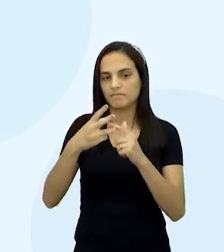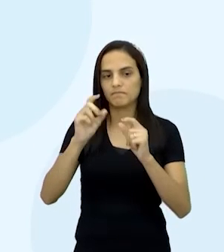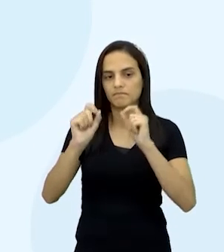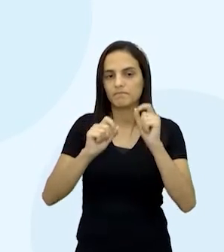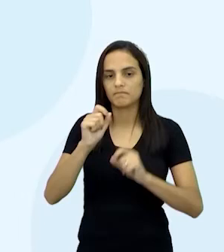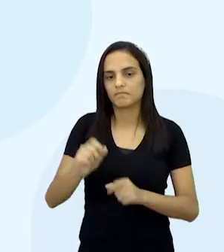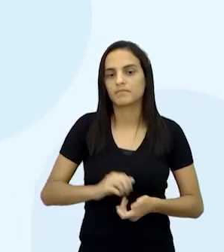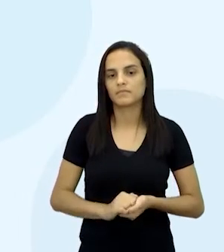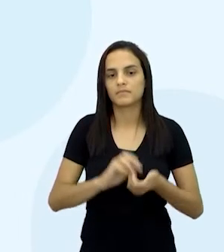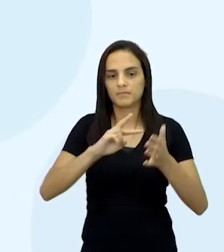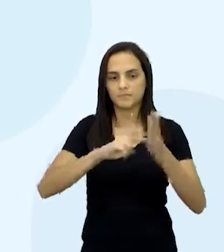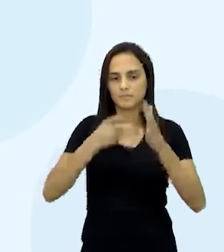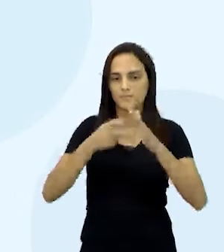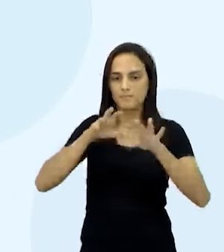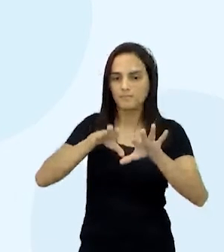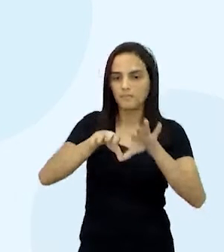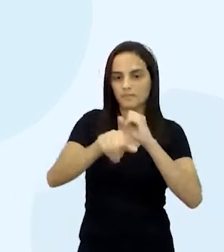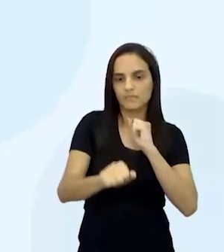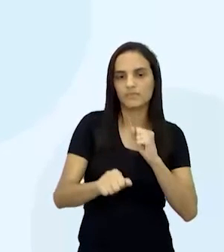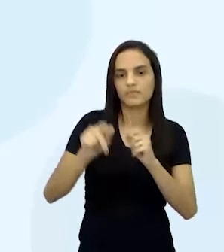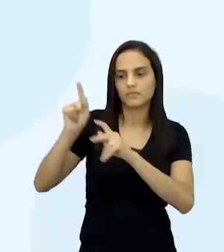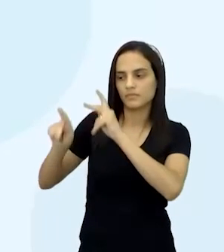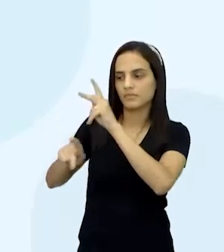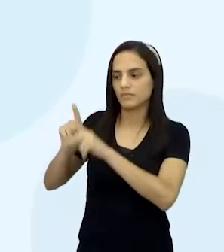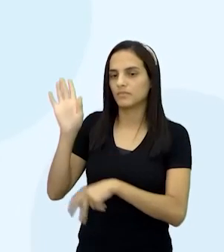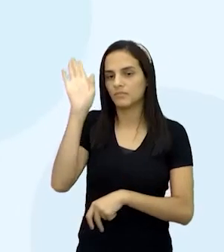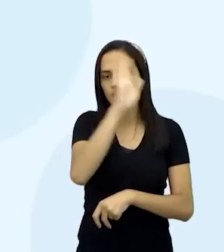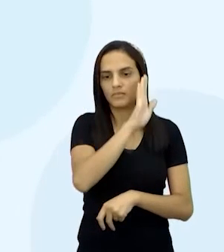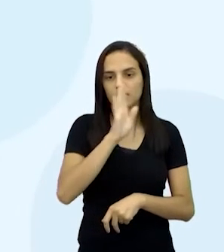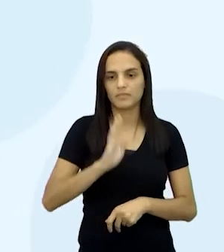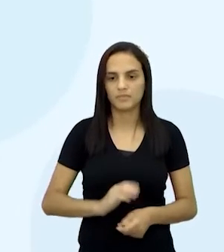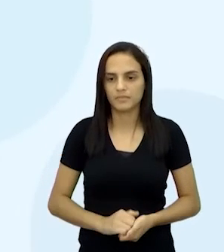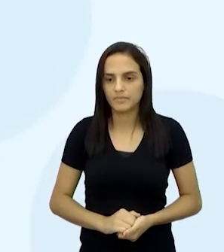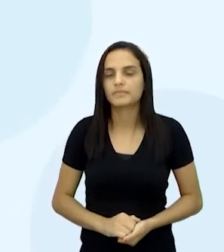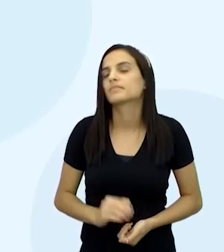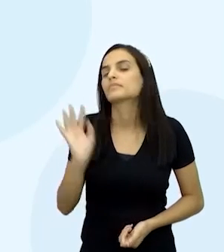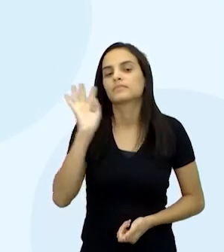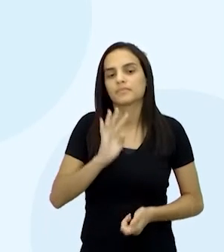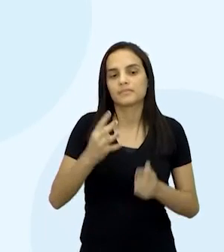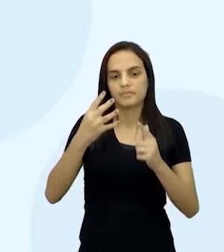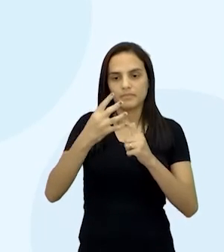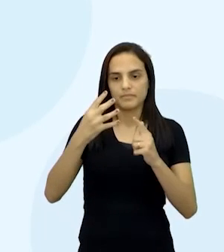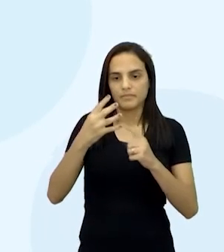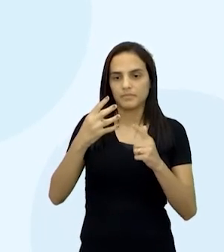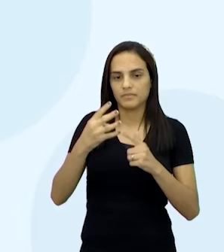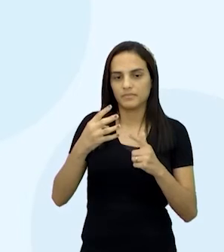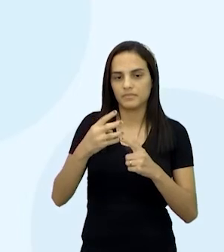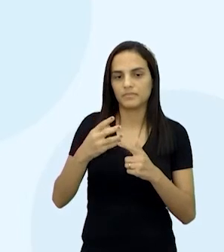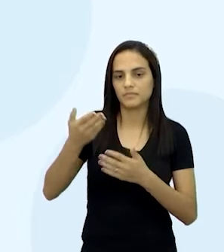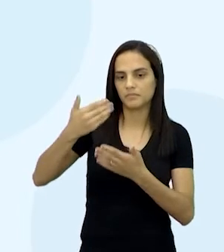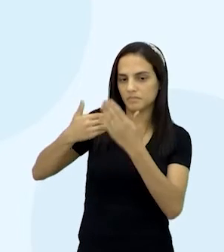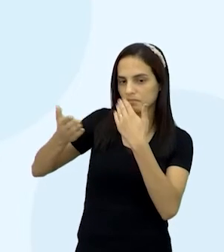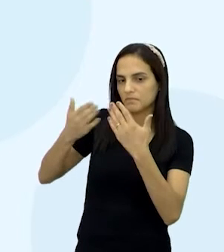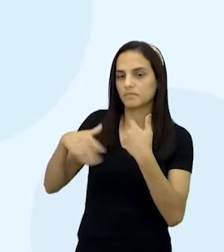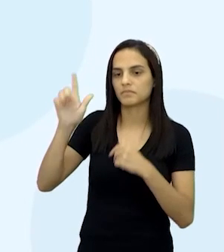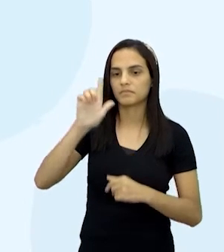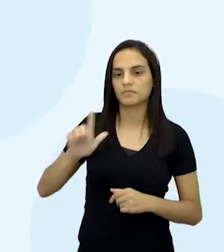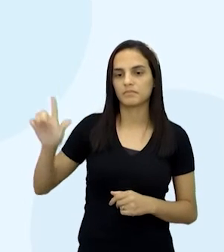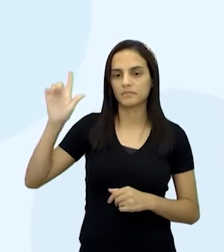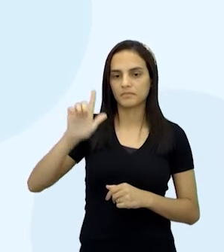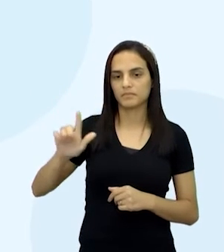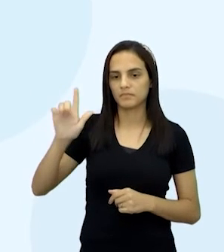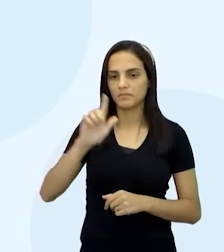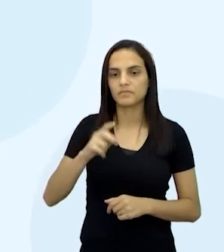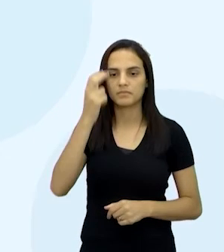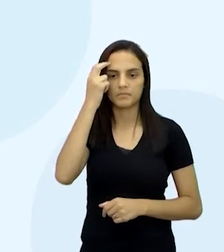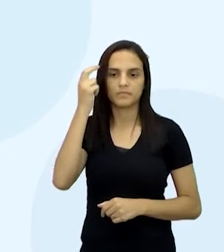3, ressignificando a formação do povo brasileiro. Bacana. E o número 4 é? Diálogos com a literatura,